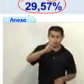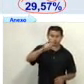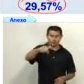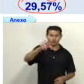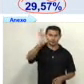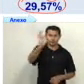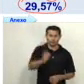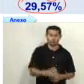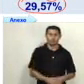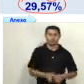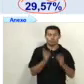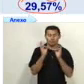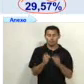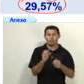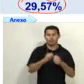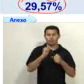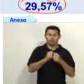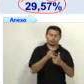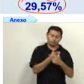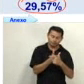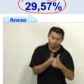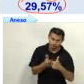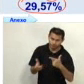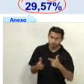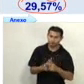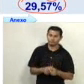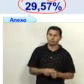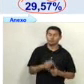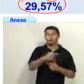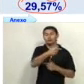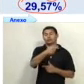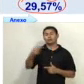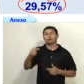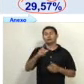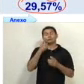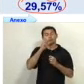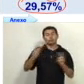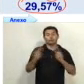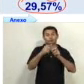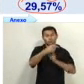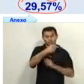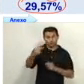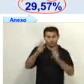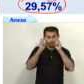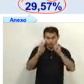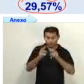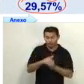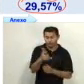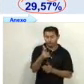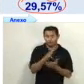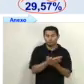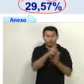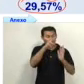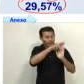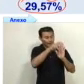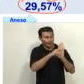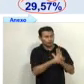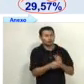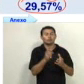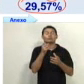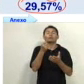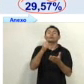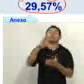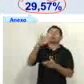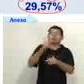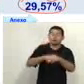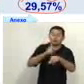29,57%. Eu justamente faço a subtração entre ambos os valores obtidos. Vocês viram, pessoal, não existe uma regra quando eu devo somar, quando eu